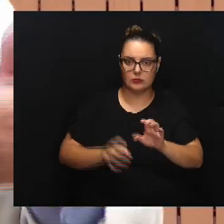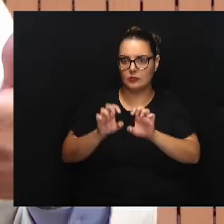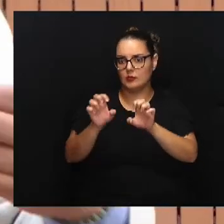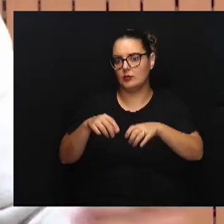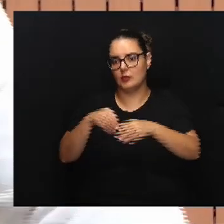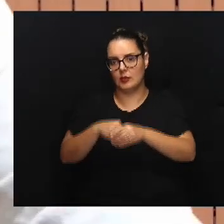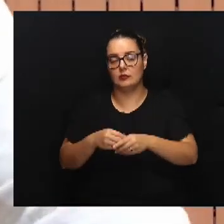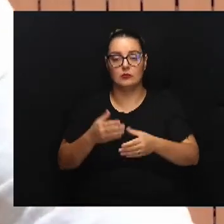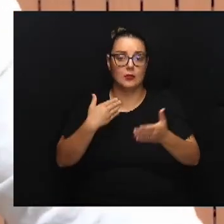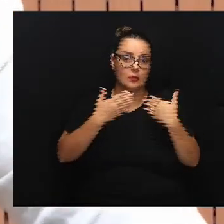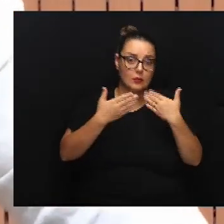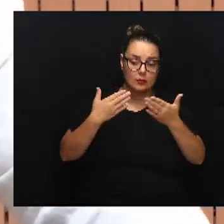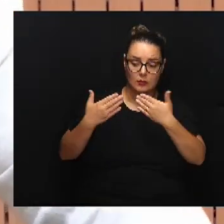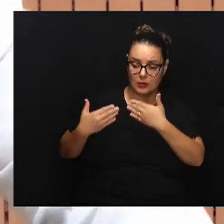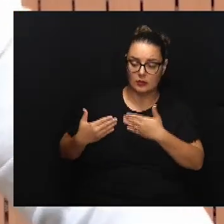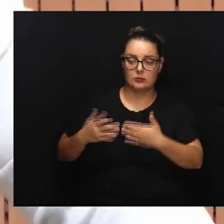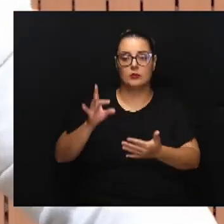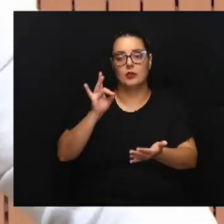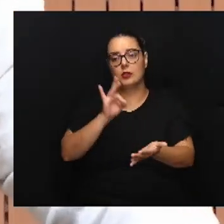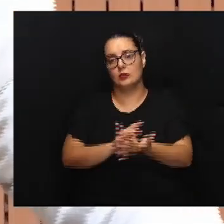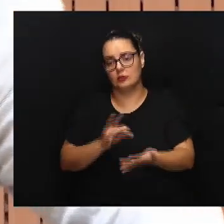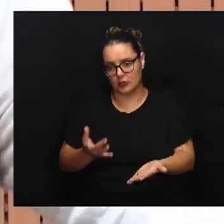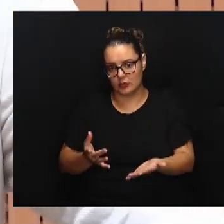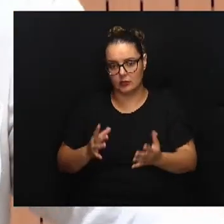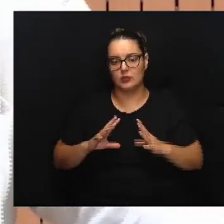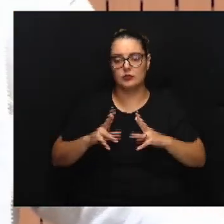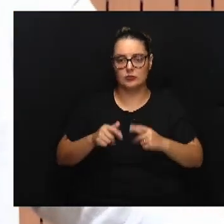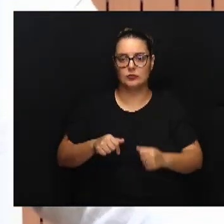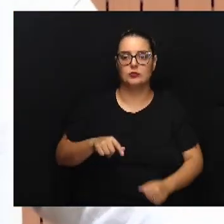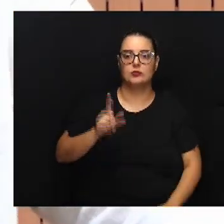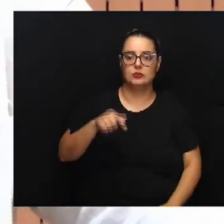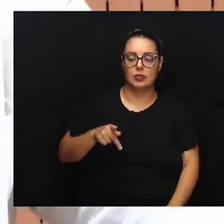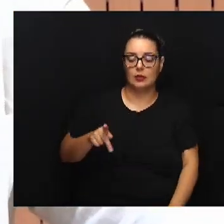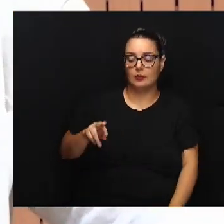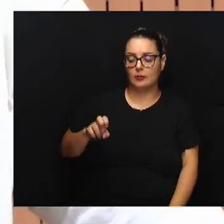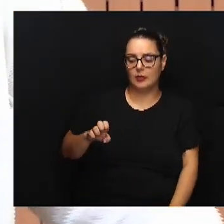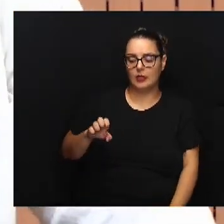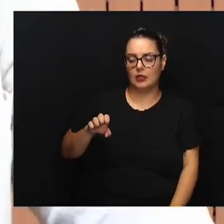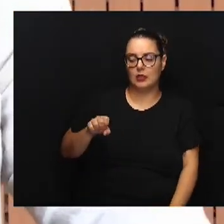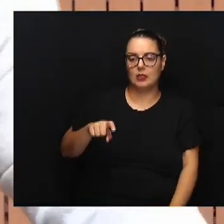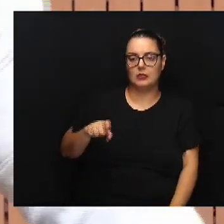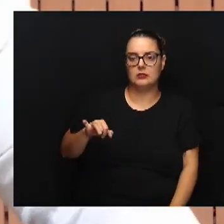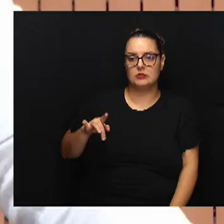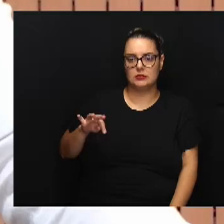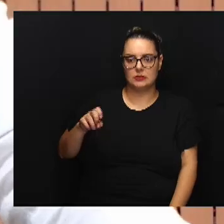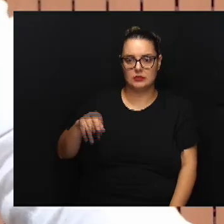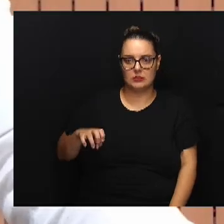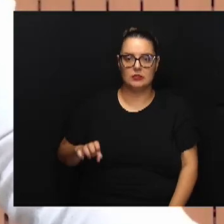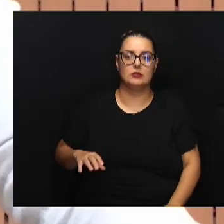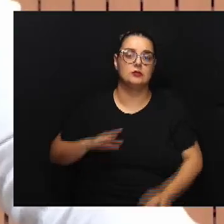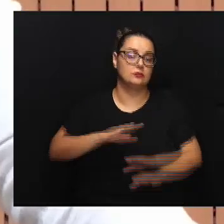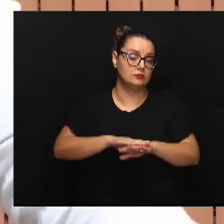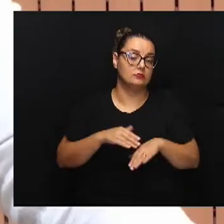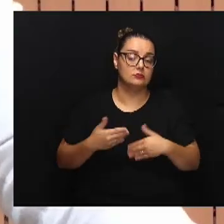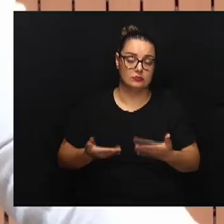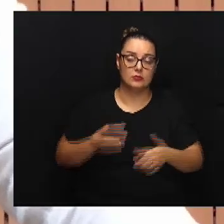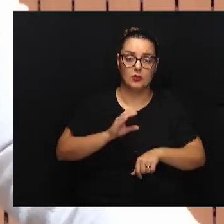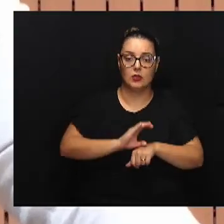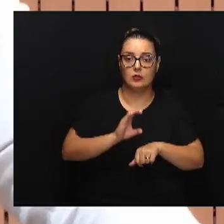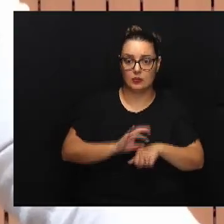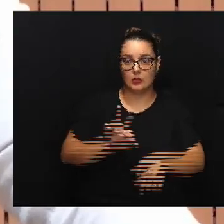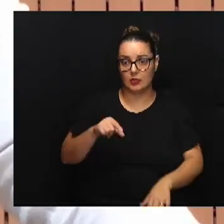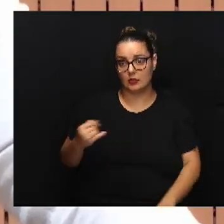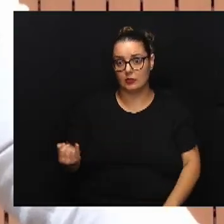ela dialoga, né, com a realidade daquilo que já é pré-existente e que funciona nos cursinhos. Né? Então, é importante